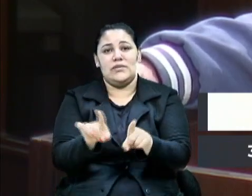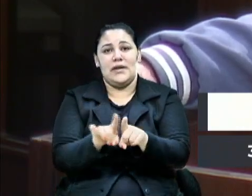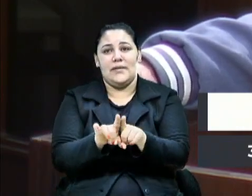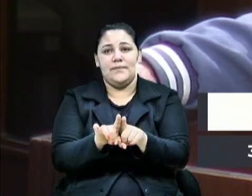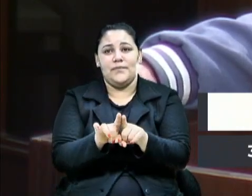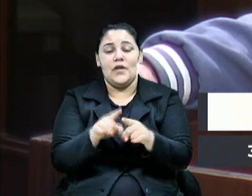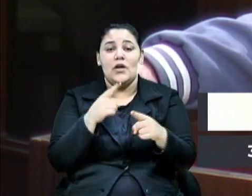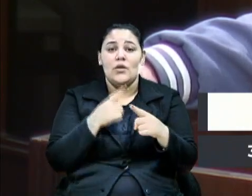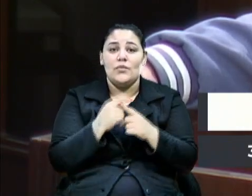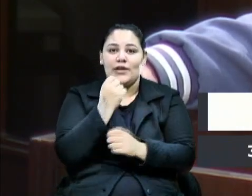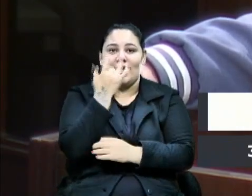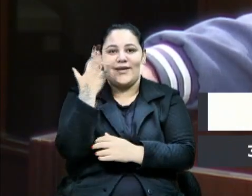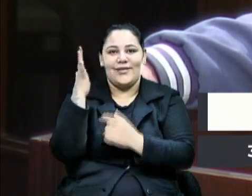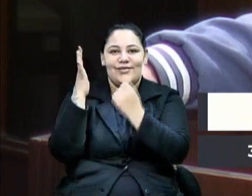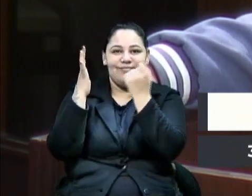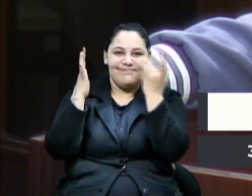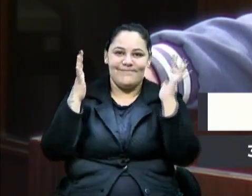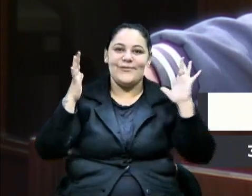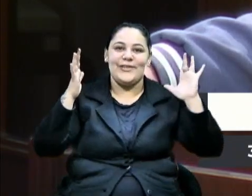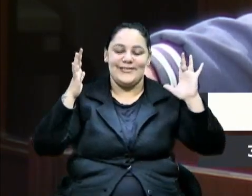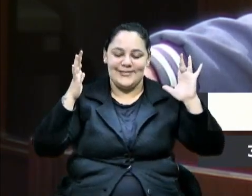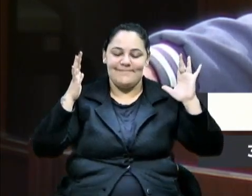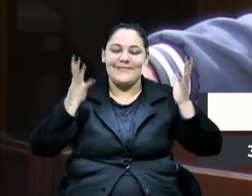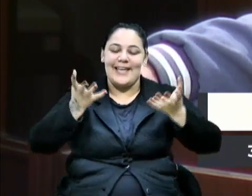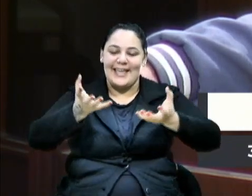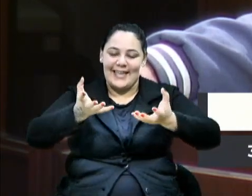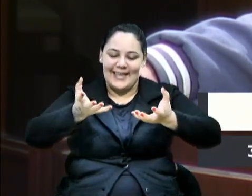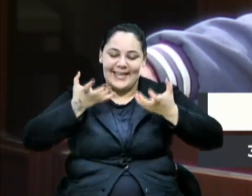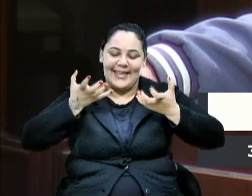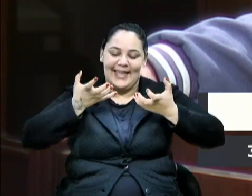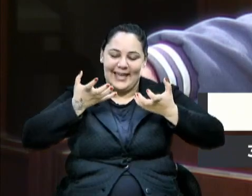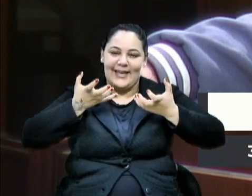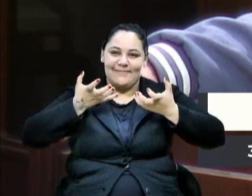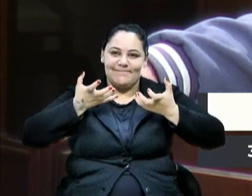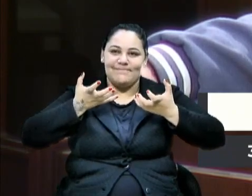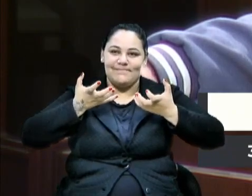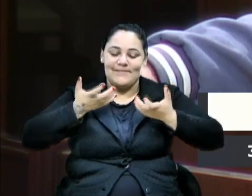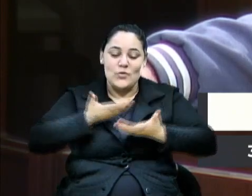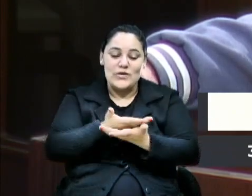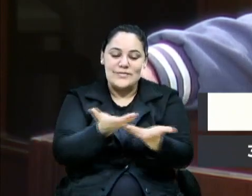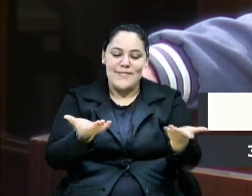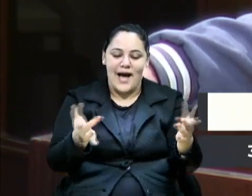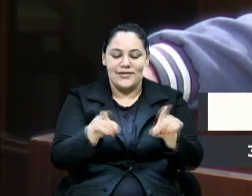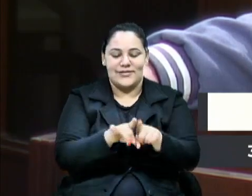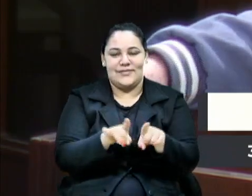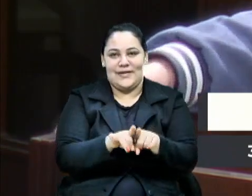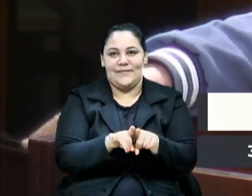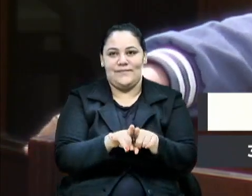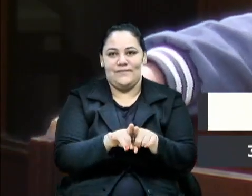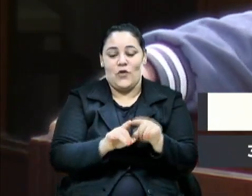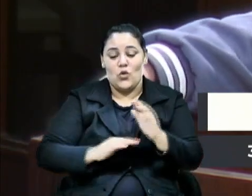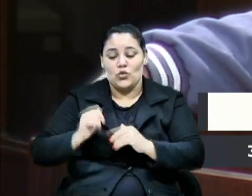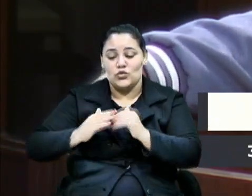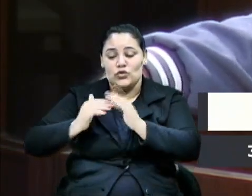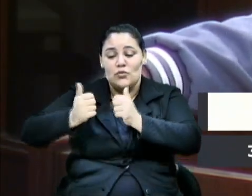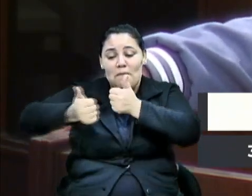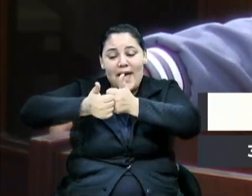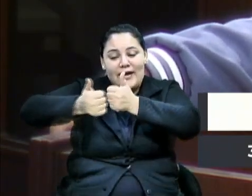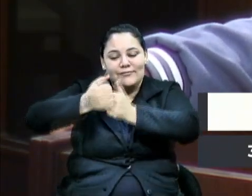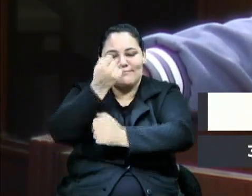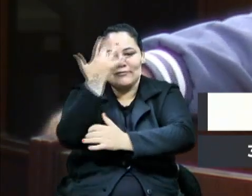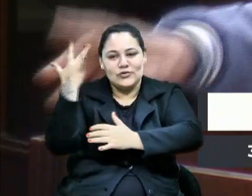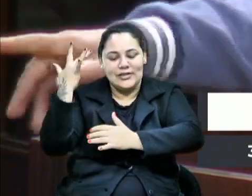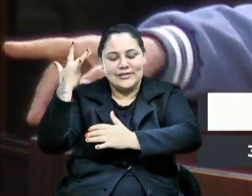natureza busca seu espaço, não tem muito para fazer agora. Foi construído muito próximo, mas o prefeito Odiló, tenho